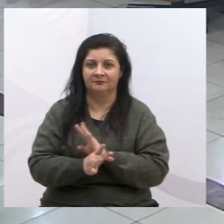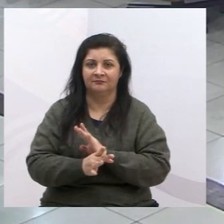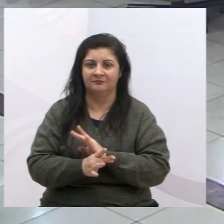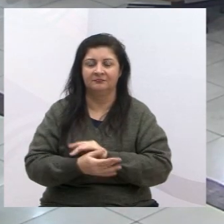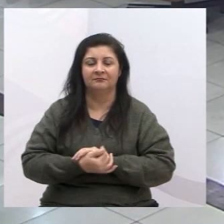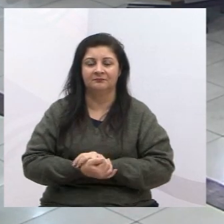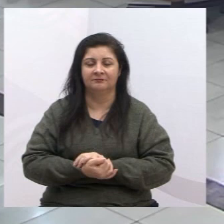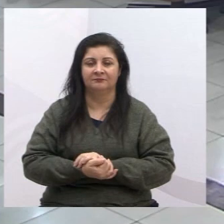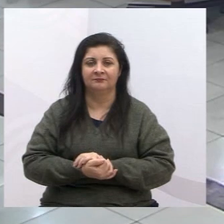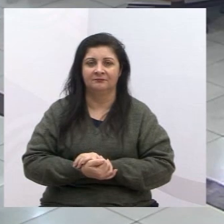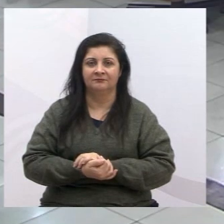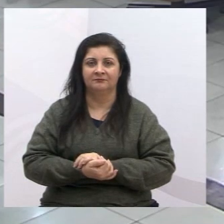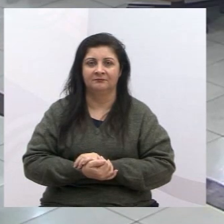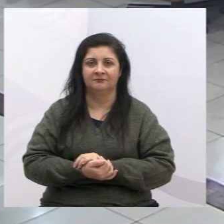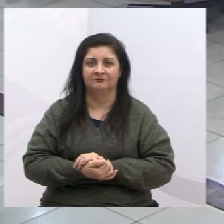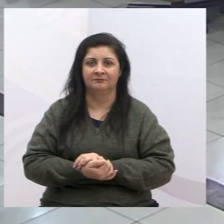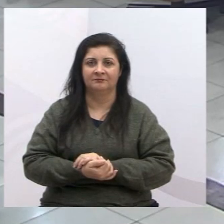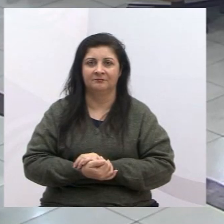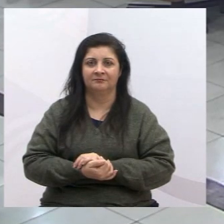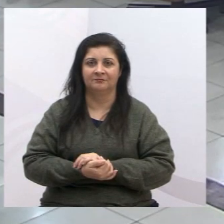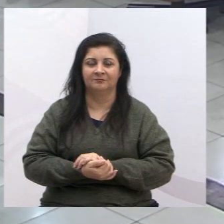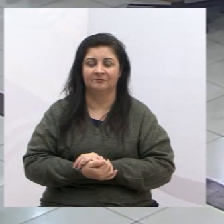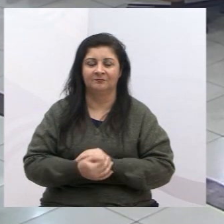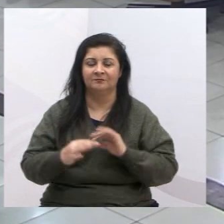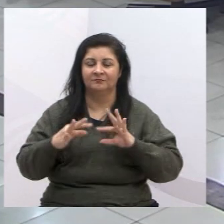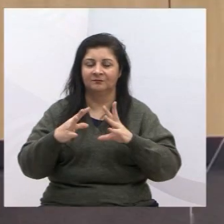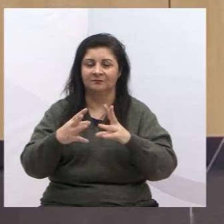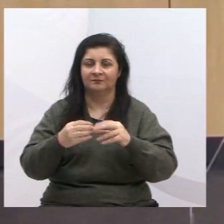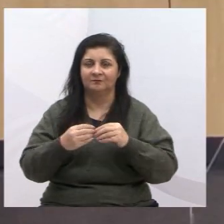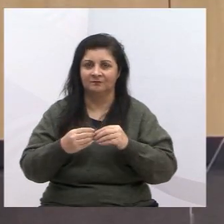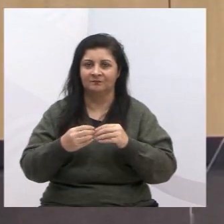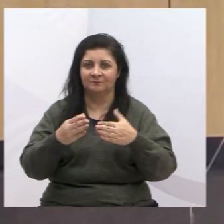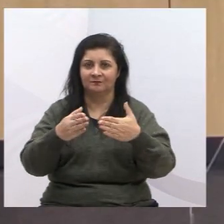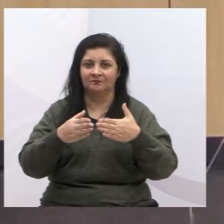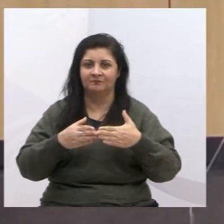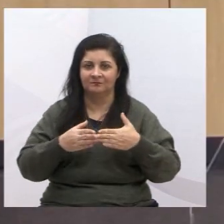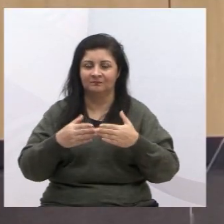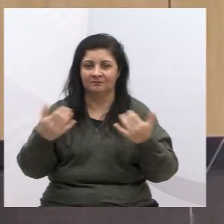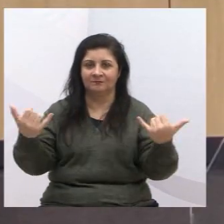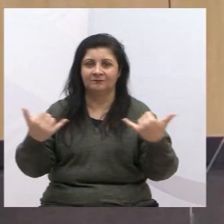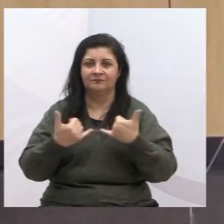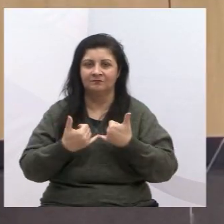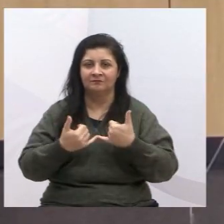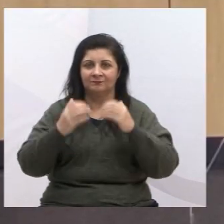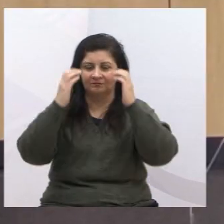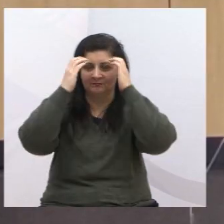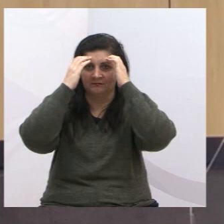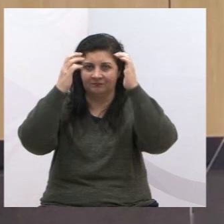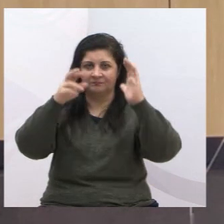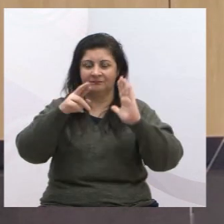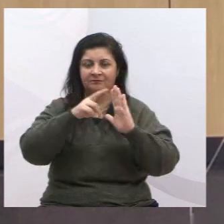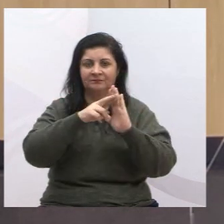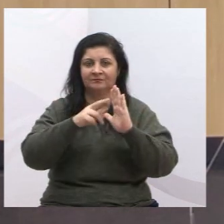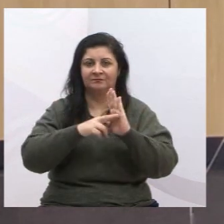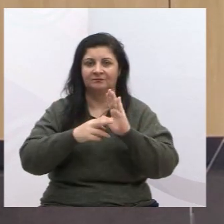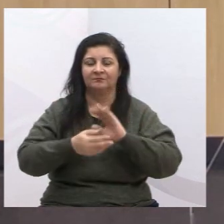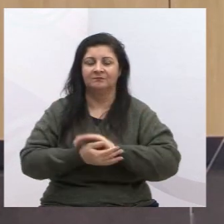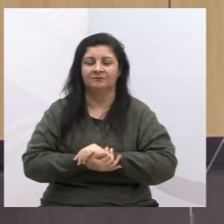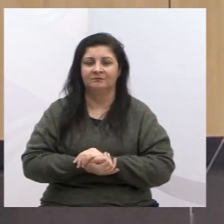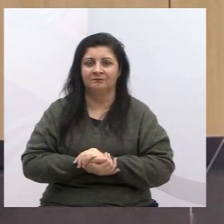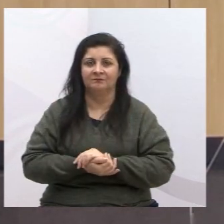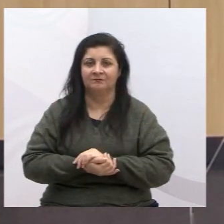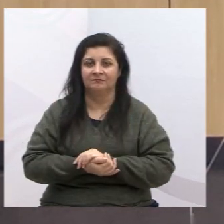de informação. Os pedidos de informação foram apreciados na forma regimental. Deste modo, nos termos do